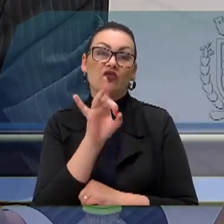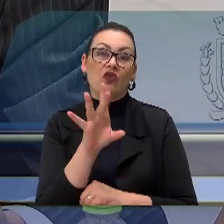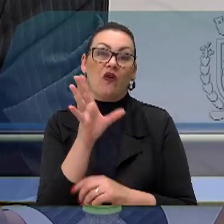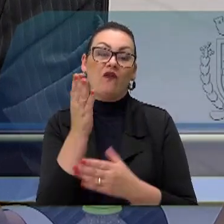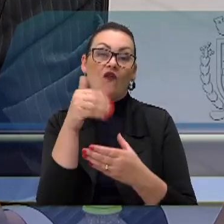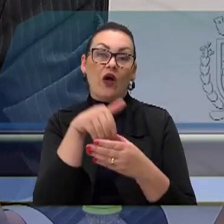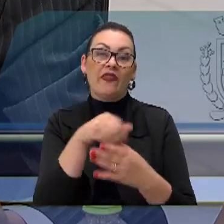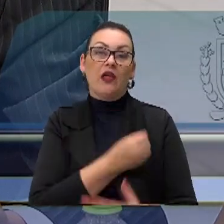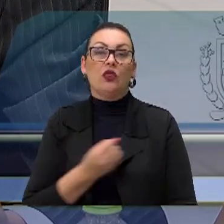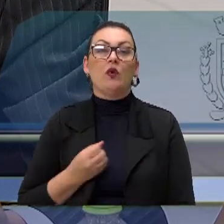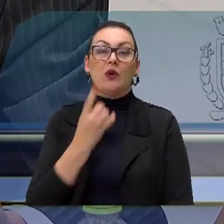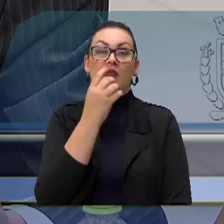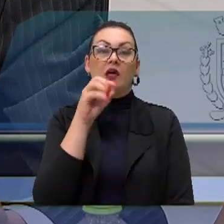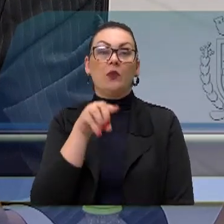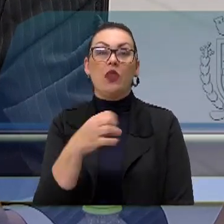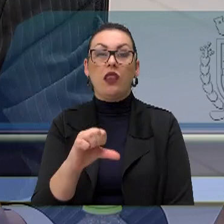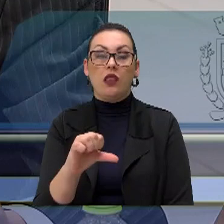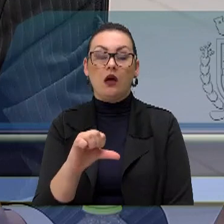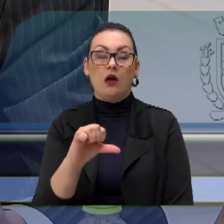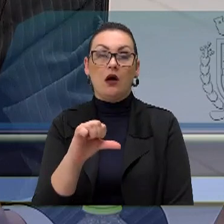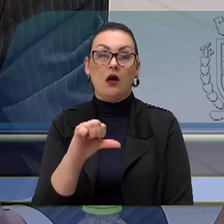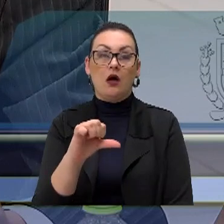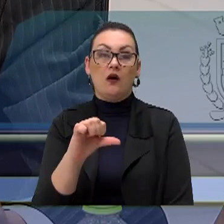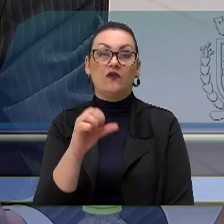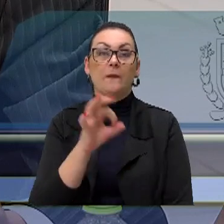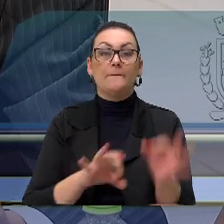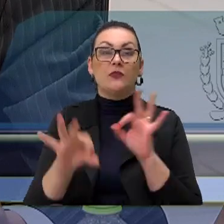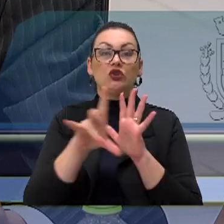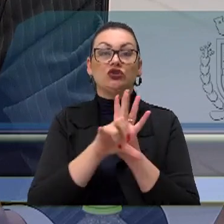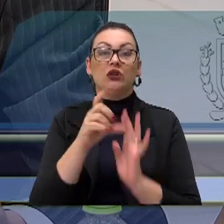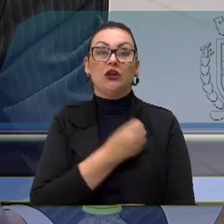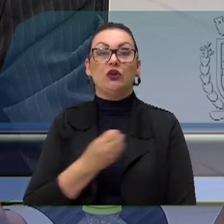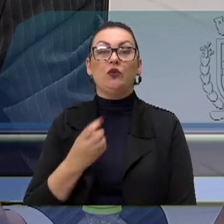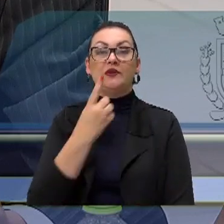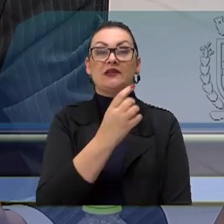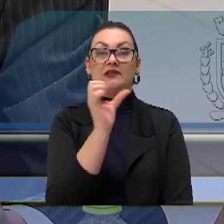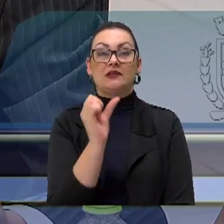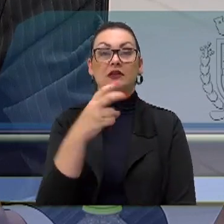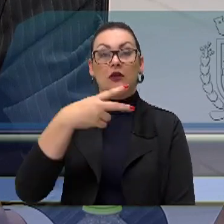votar o item 10.9, que é o projeto de lei número